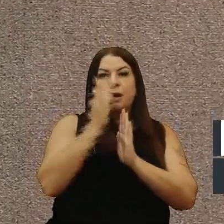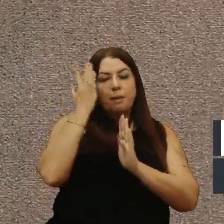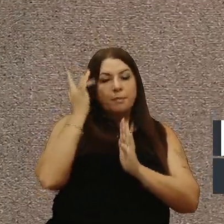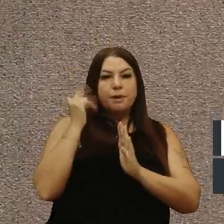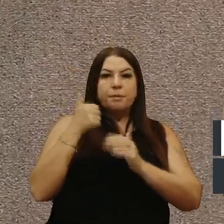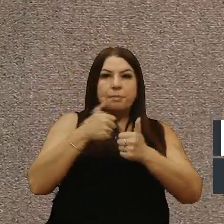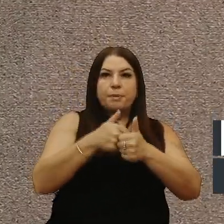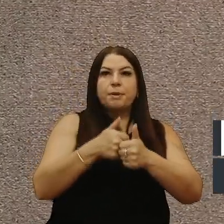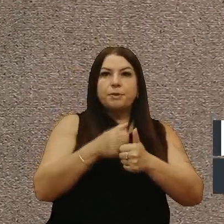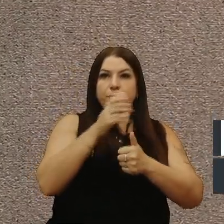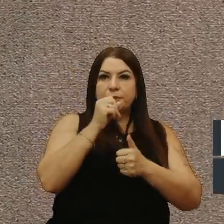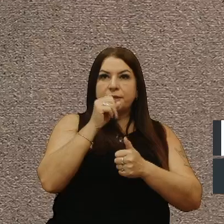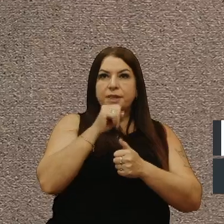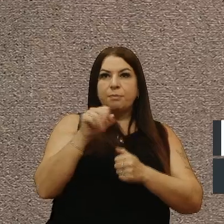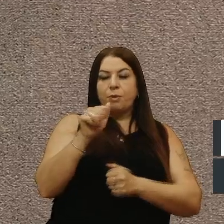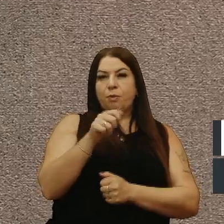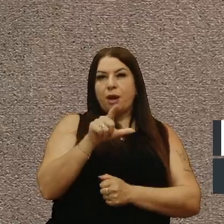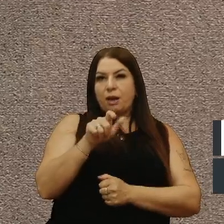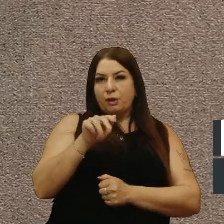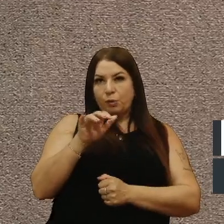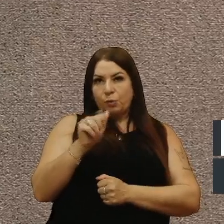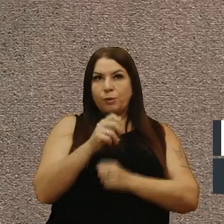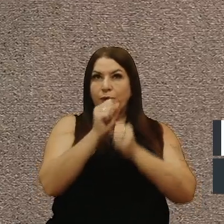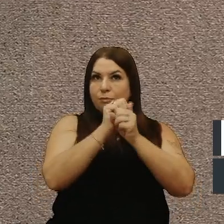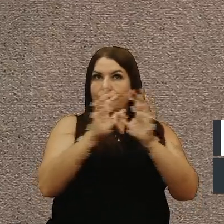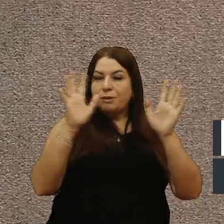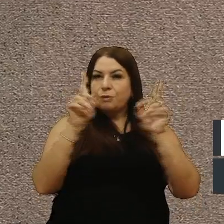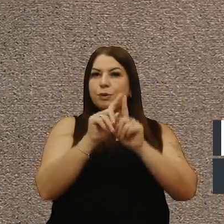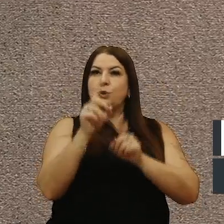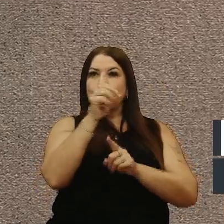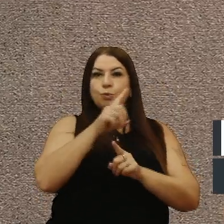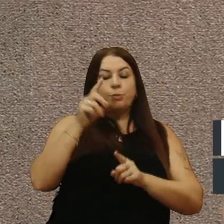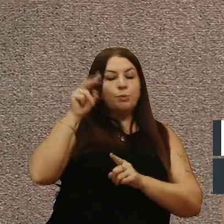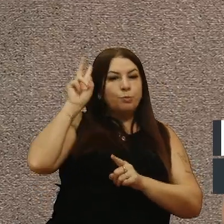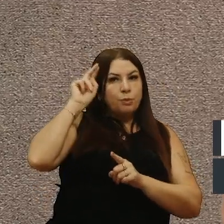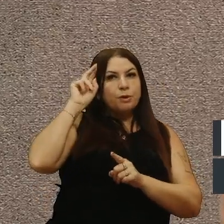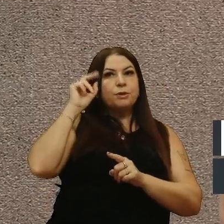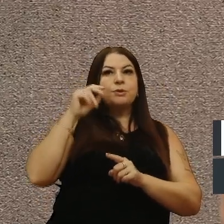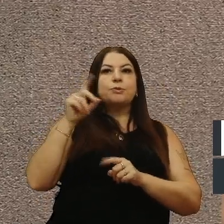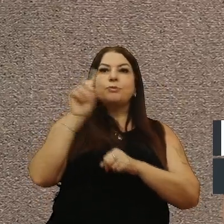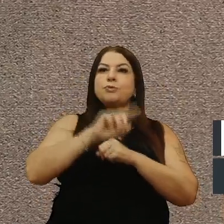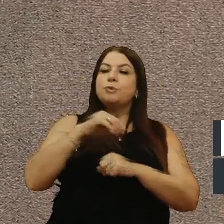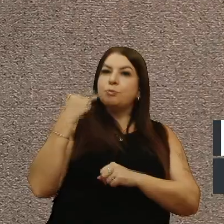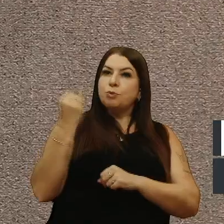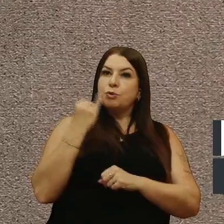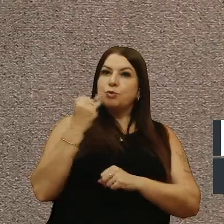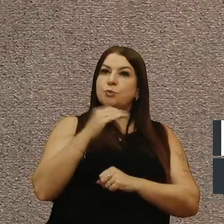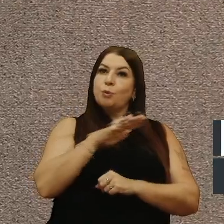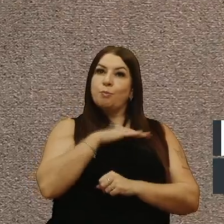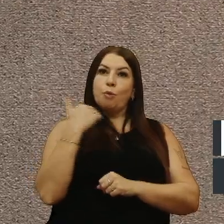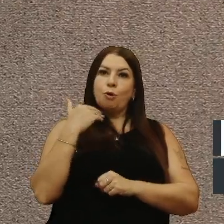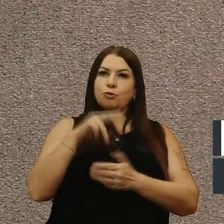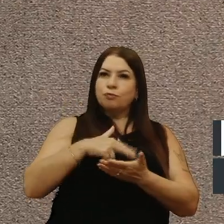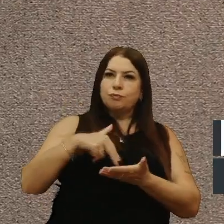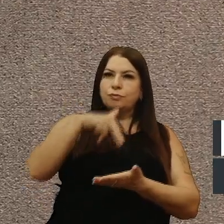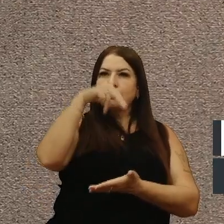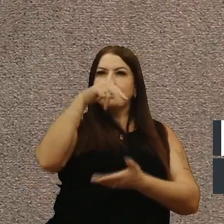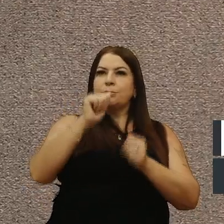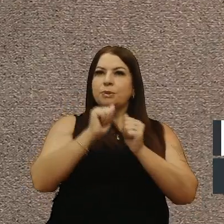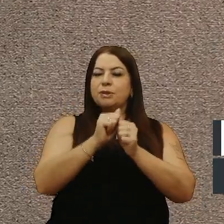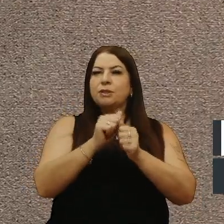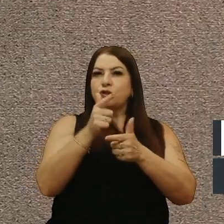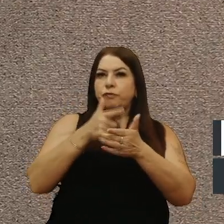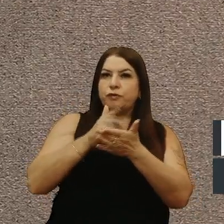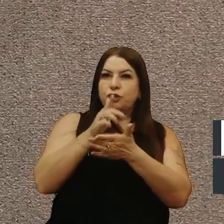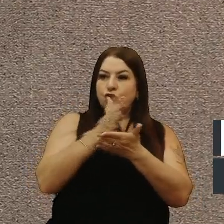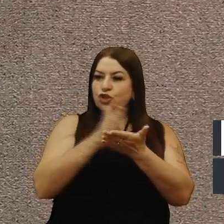aproximando, sábado de Aleluia e domingo de Páscoa, uma data tão importante para nós, de alguém que, com a sua morte e ressurreição, dividiu a história